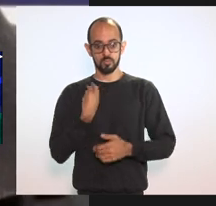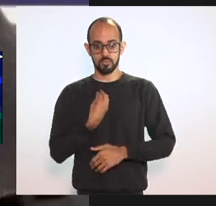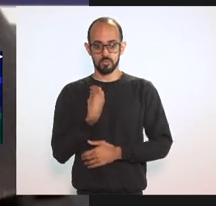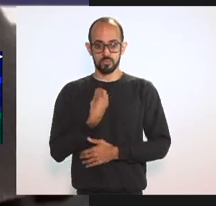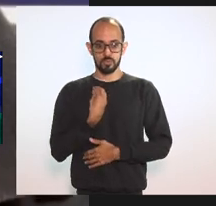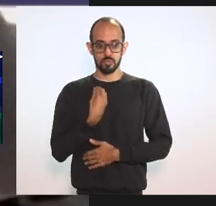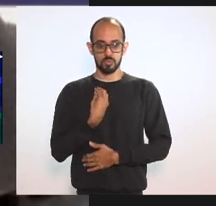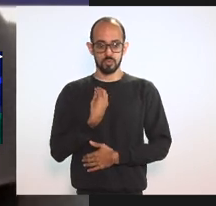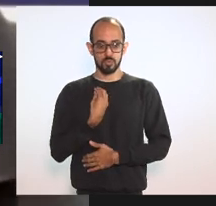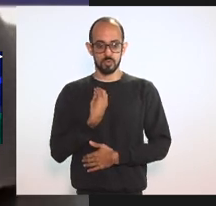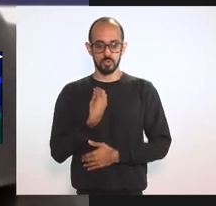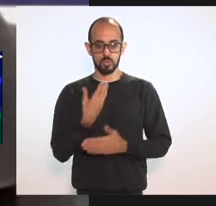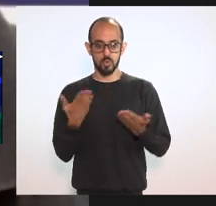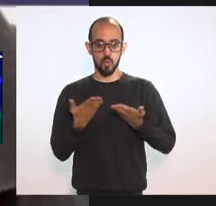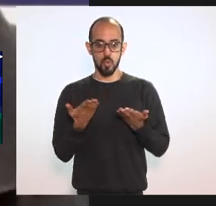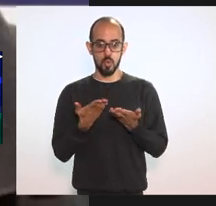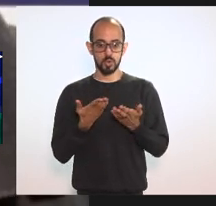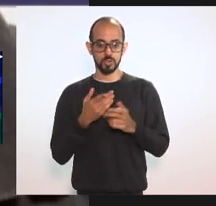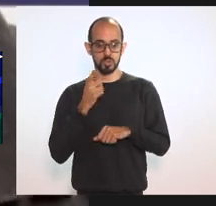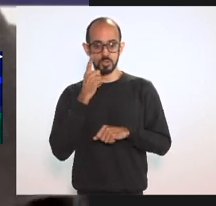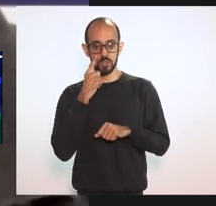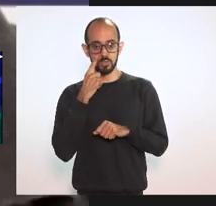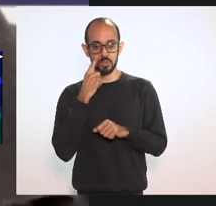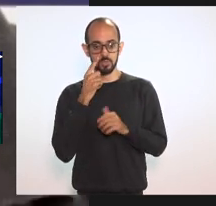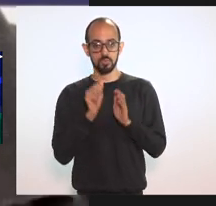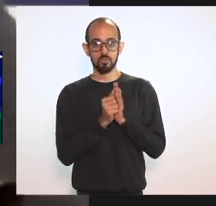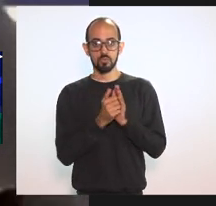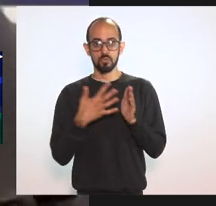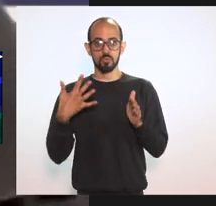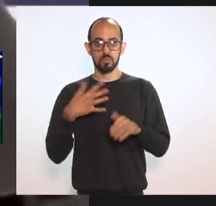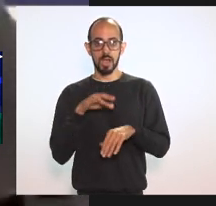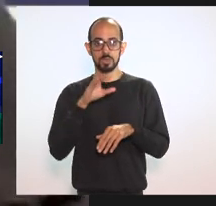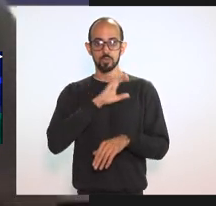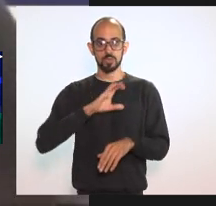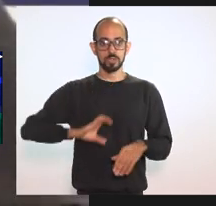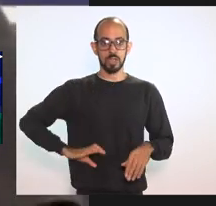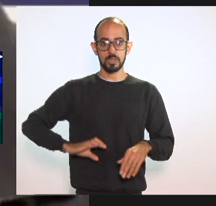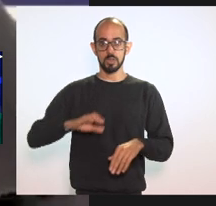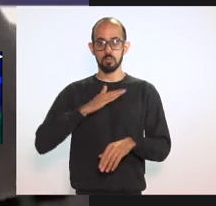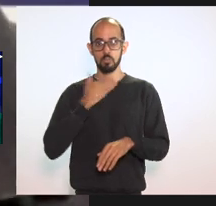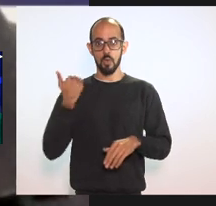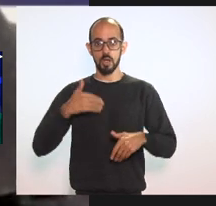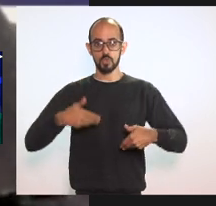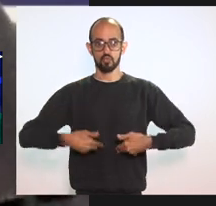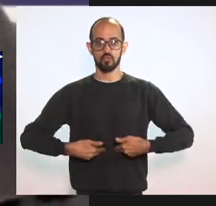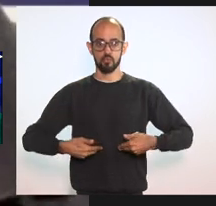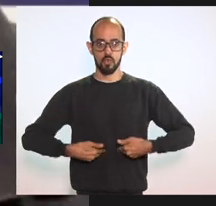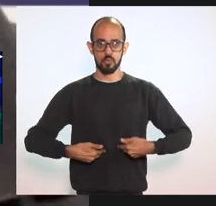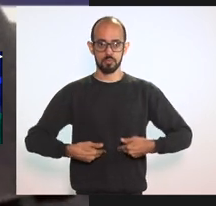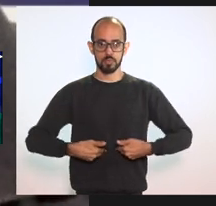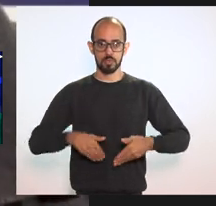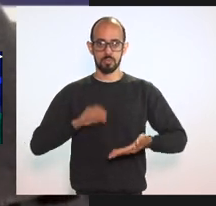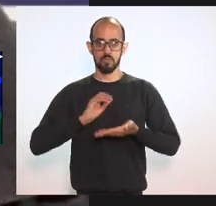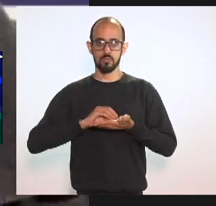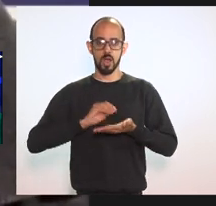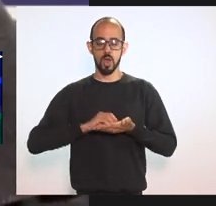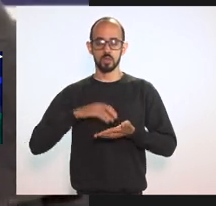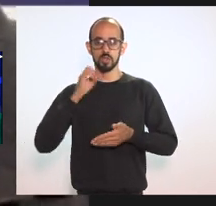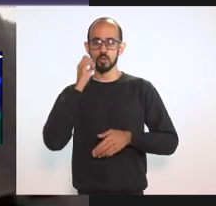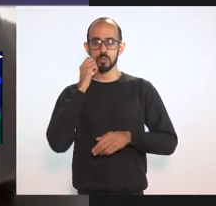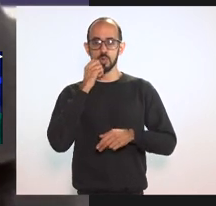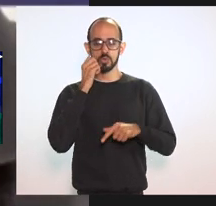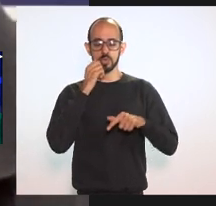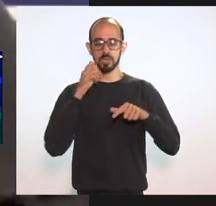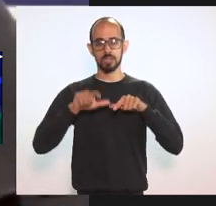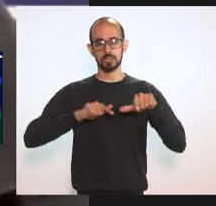hoje nós estamos vendo diversos cidadões Fluminense morrendo de fome morrendo por falta de oportunidade de